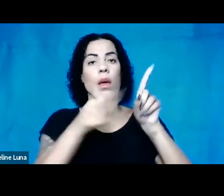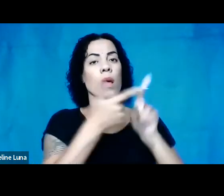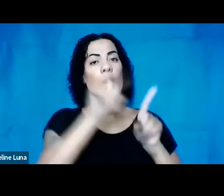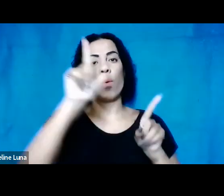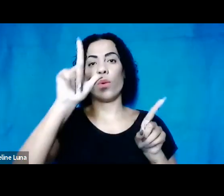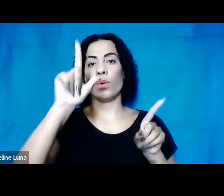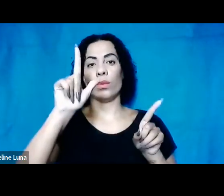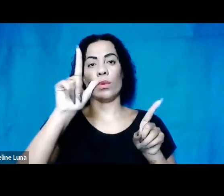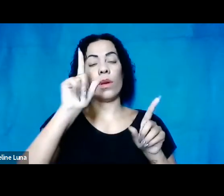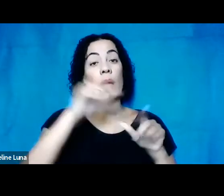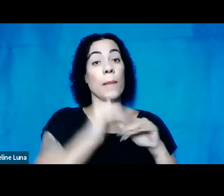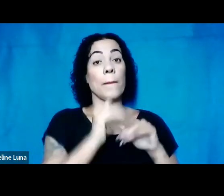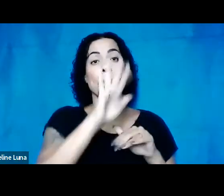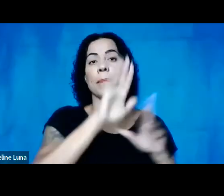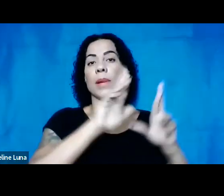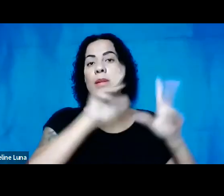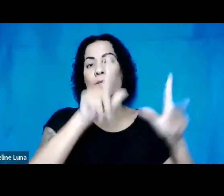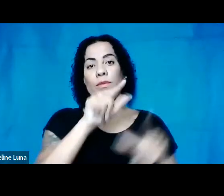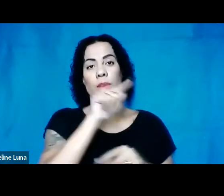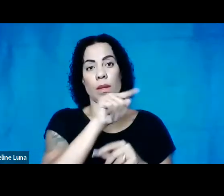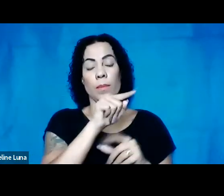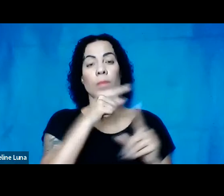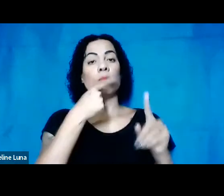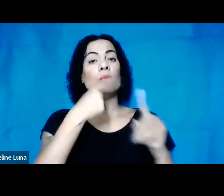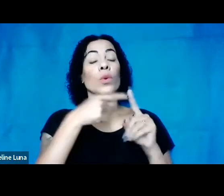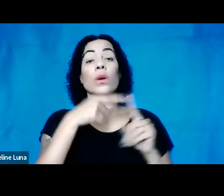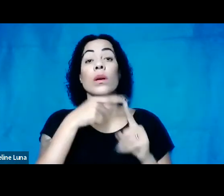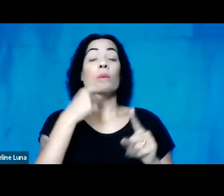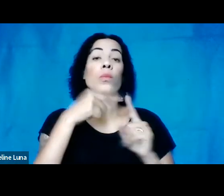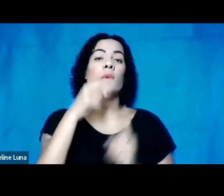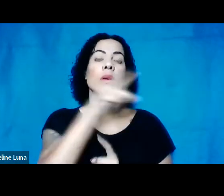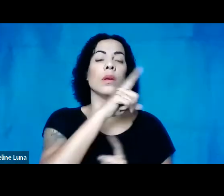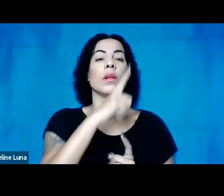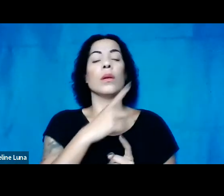integral ainda. Ele transcende